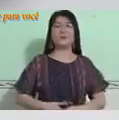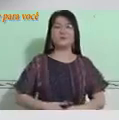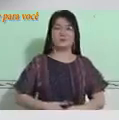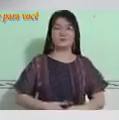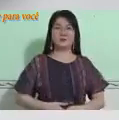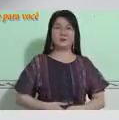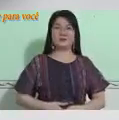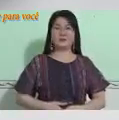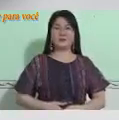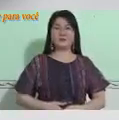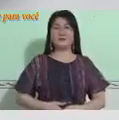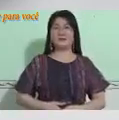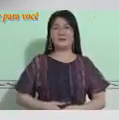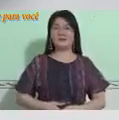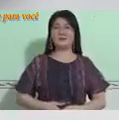Inscreva